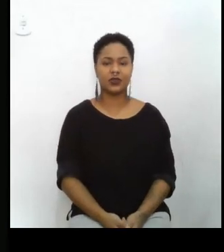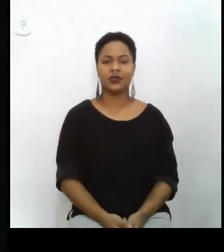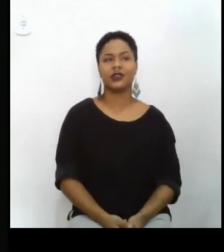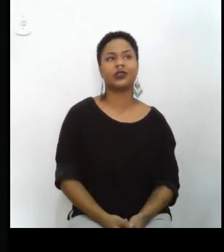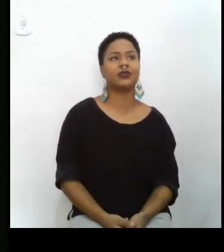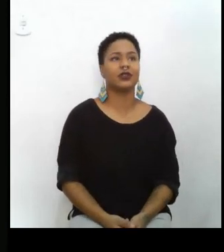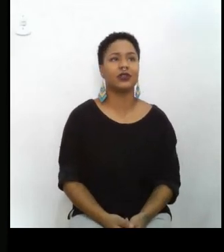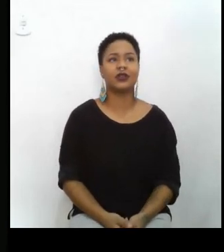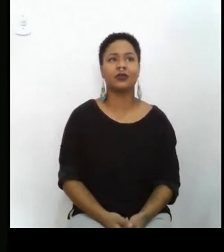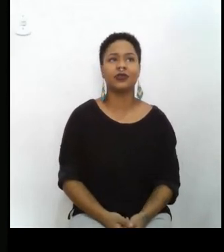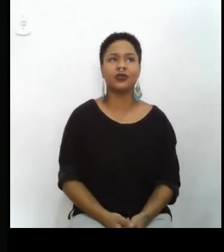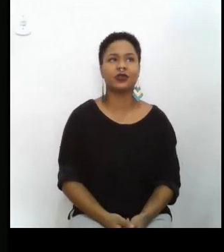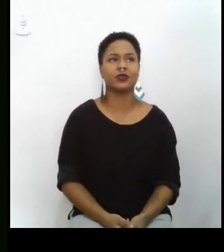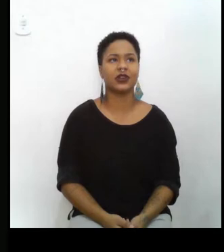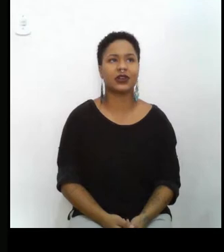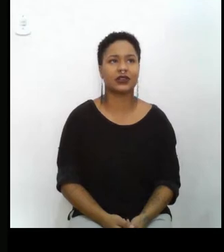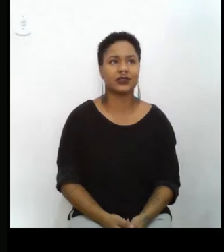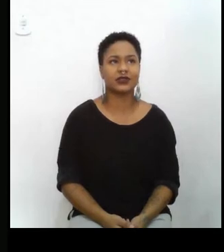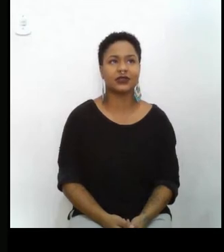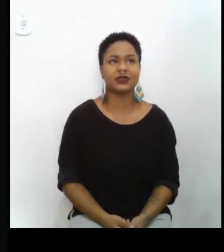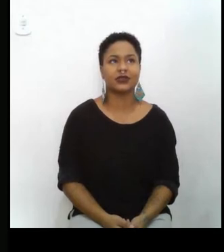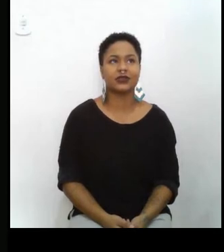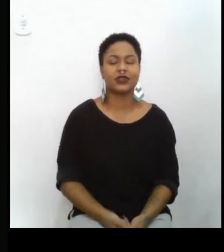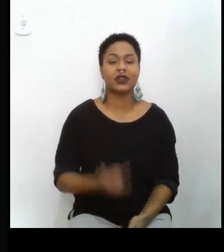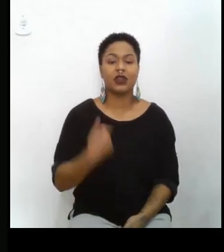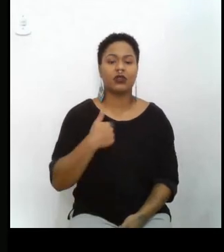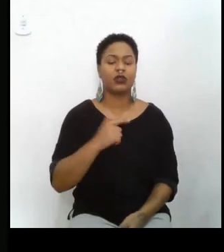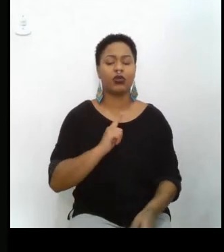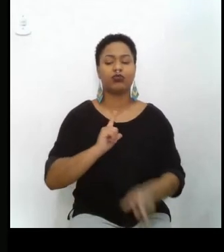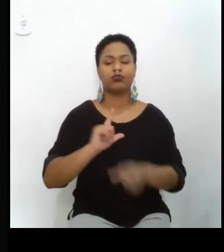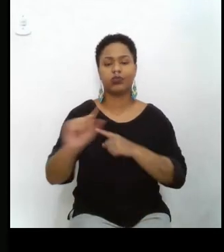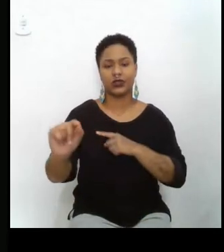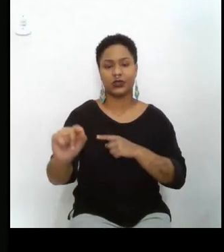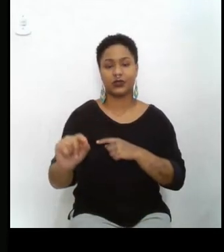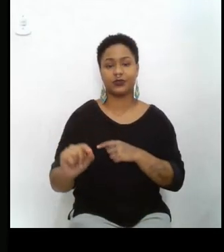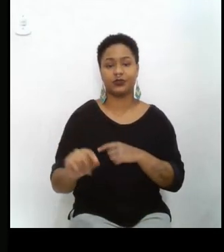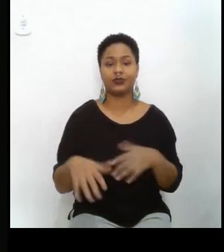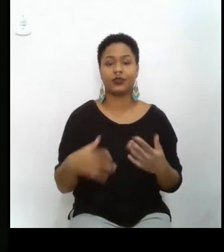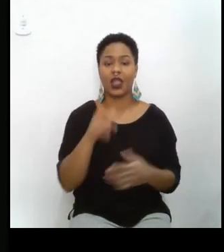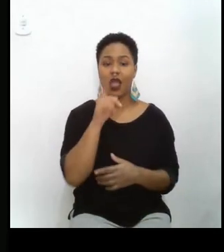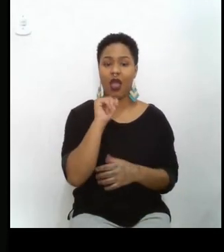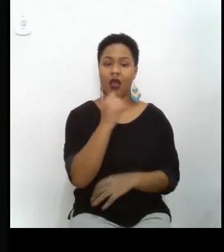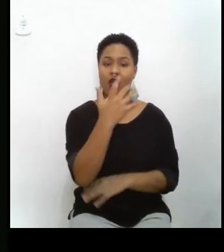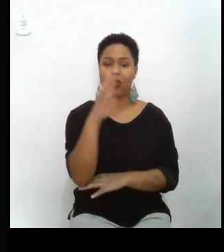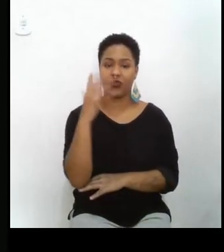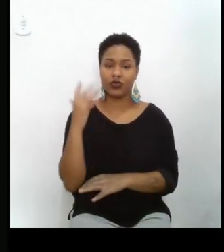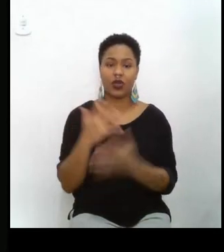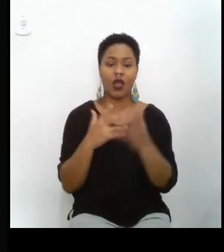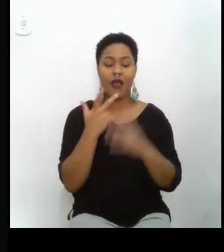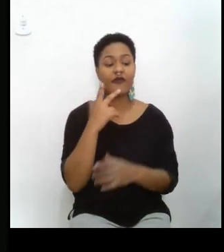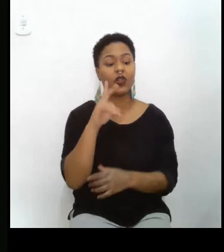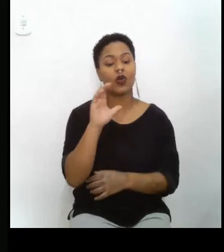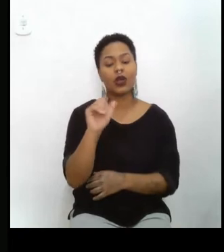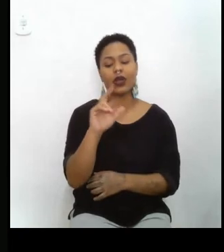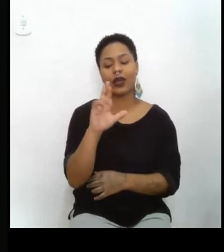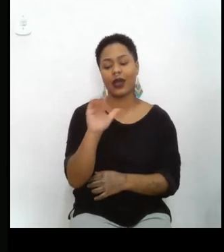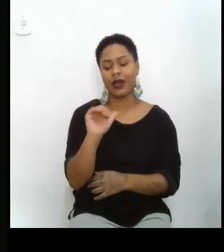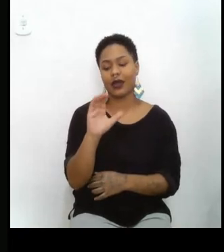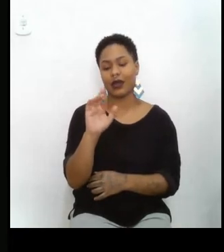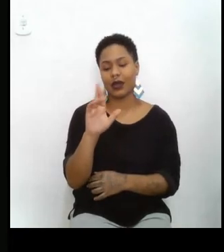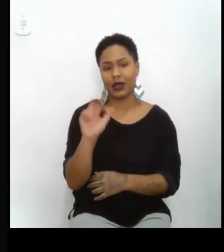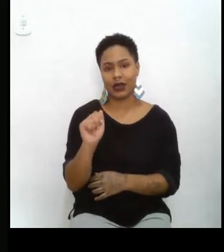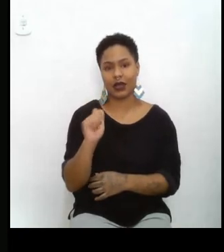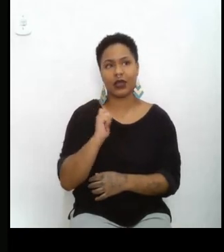e eu parti e aqui a nossa agrofloresta isso ficar apontando para uma porção de mato